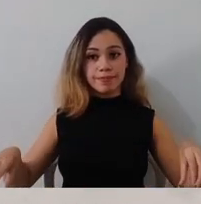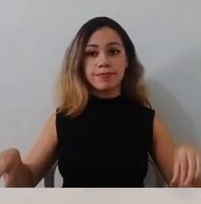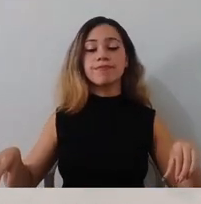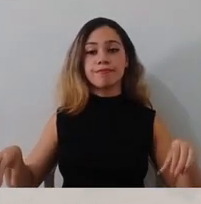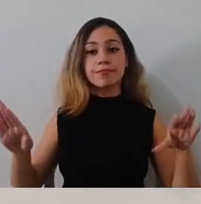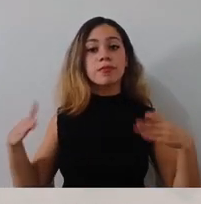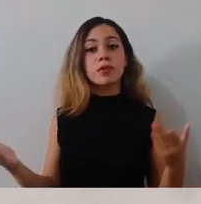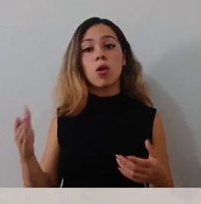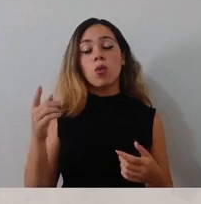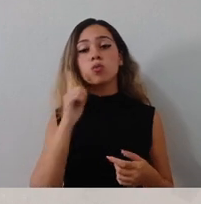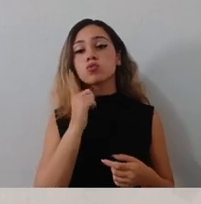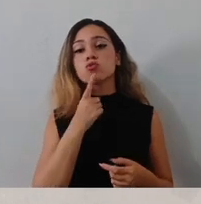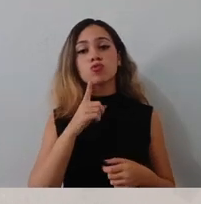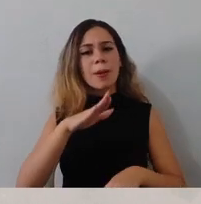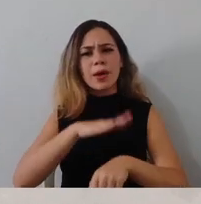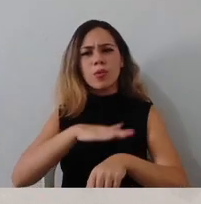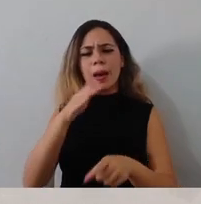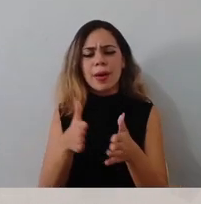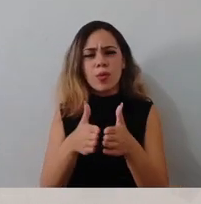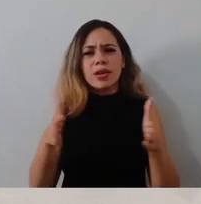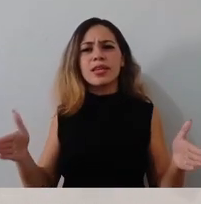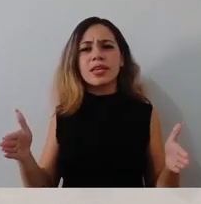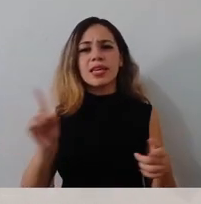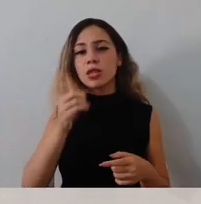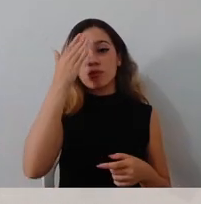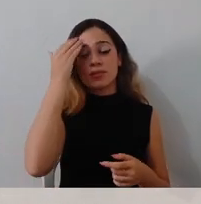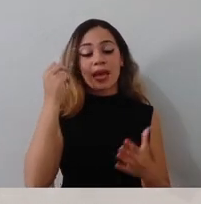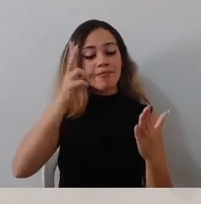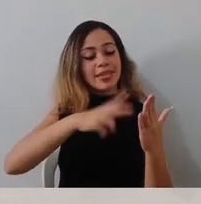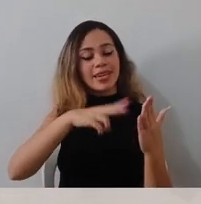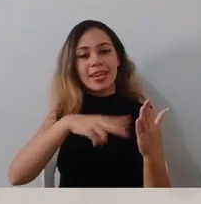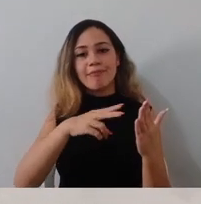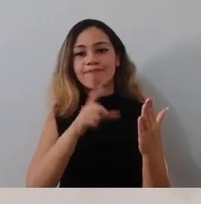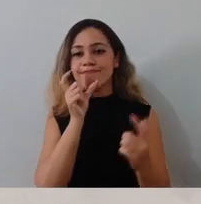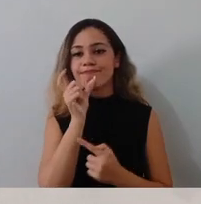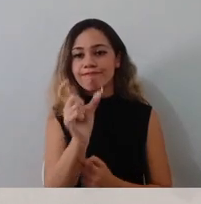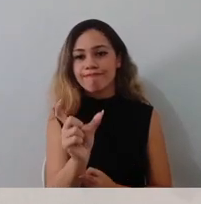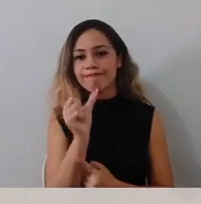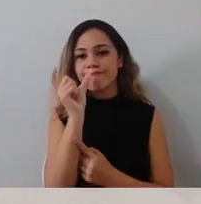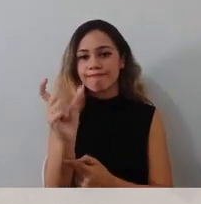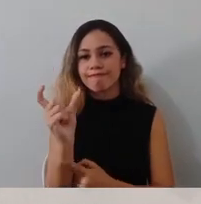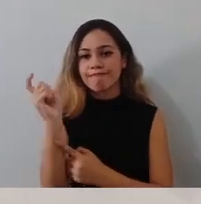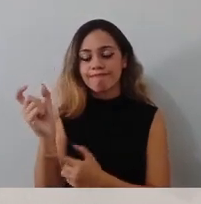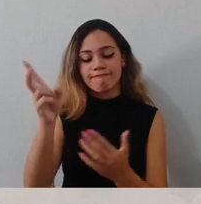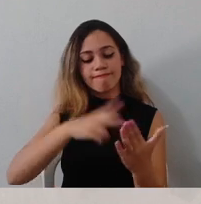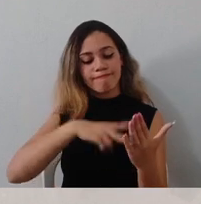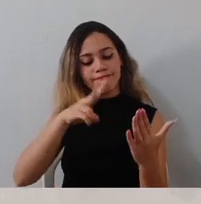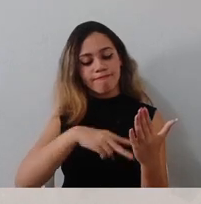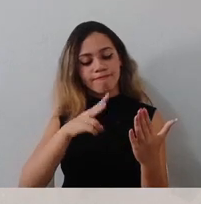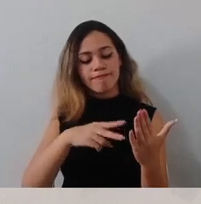distintas. Então, o surdo não sabe ler, a maioria deles, não estou falando que todos. Sim. Mas pegou ali